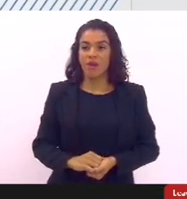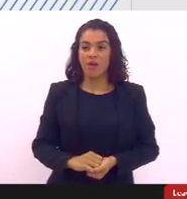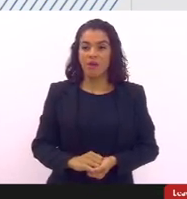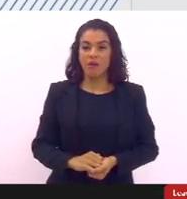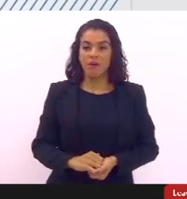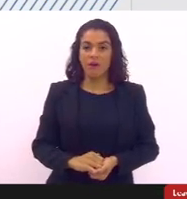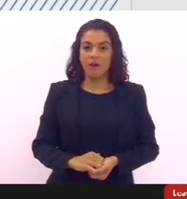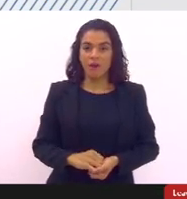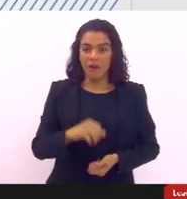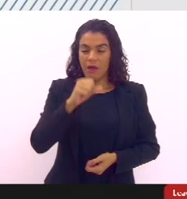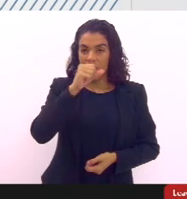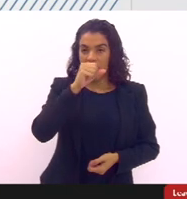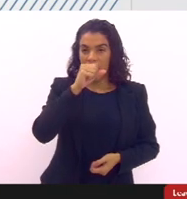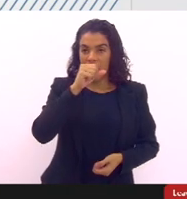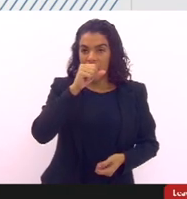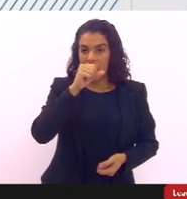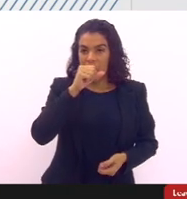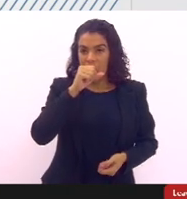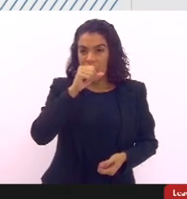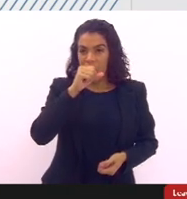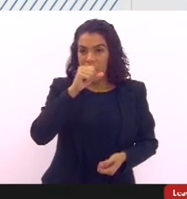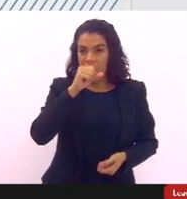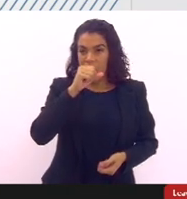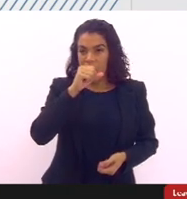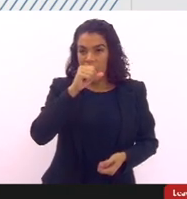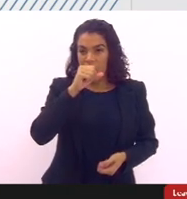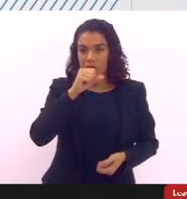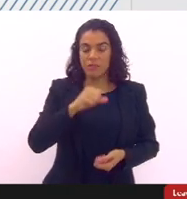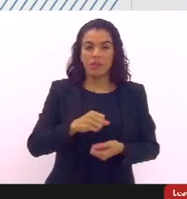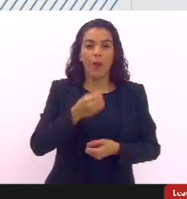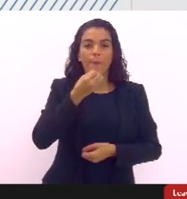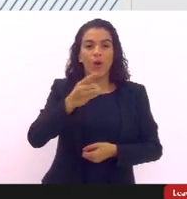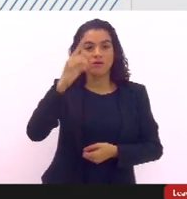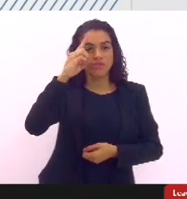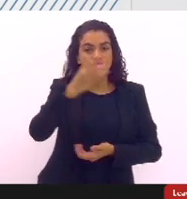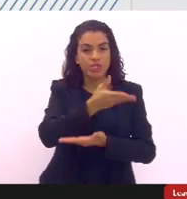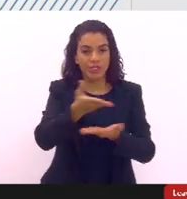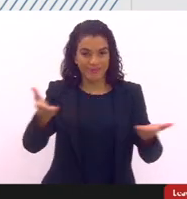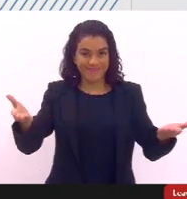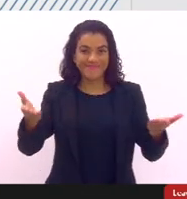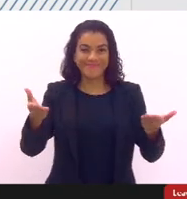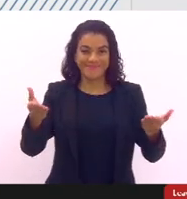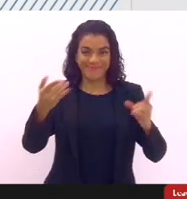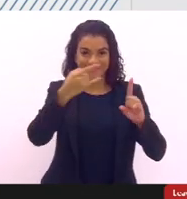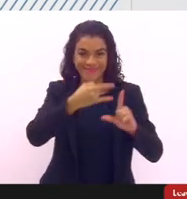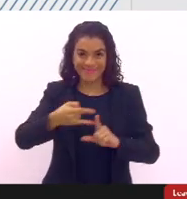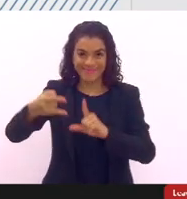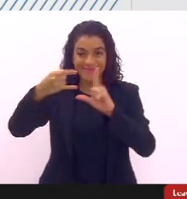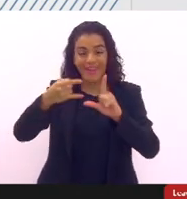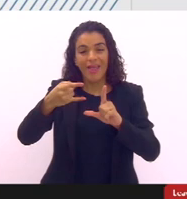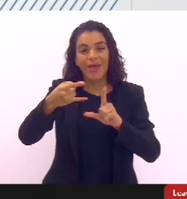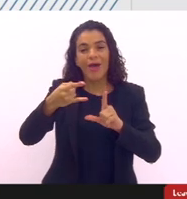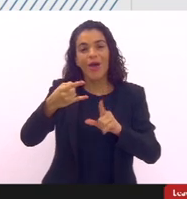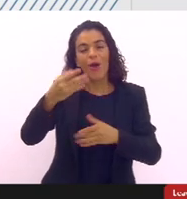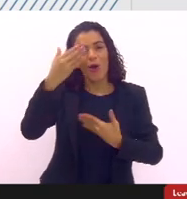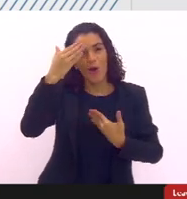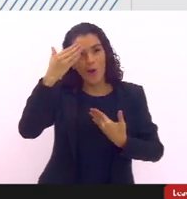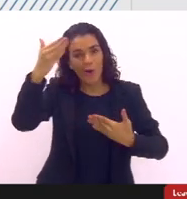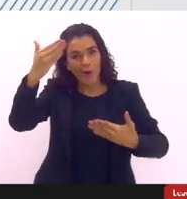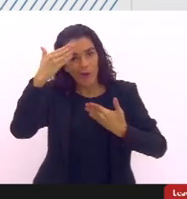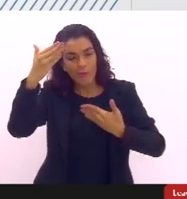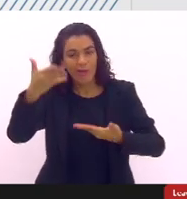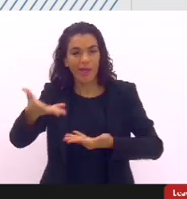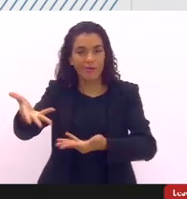deixar. Está dando bom dia a todos. Queria agradecer o convite e